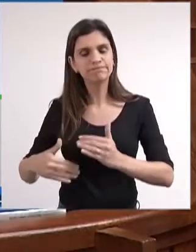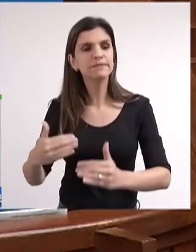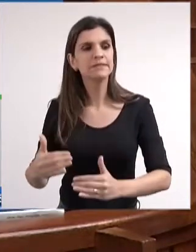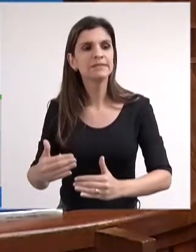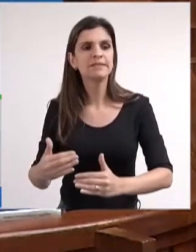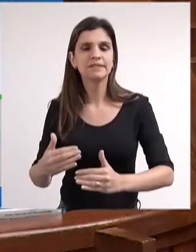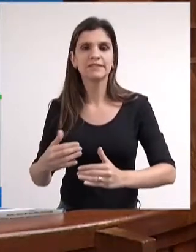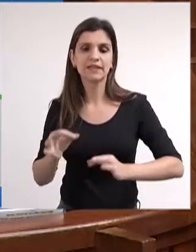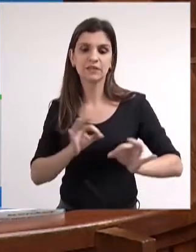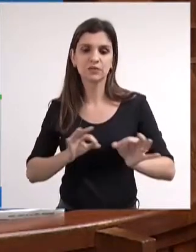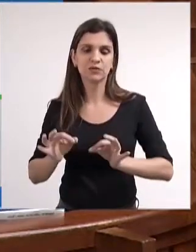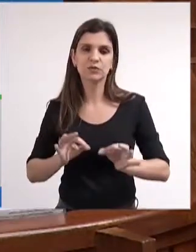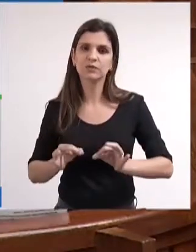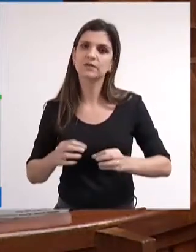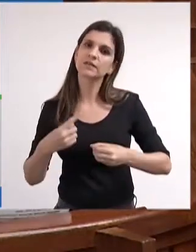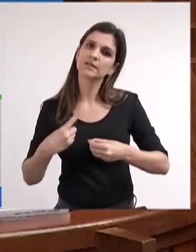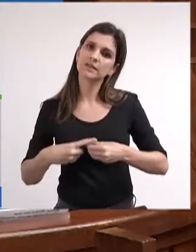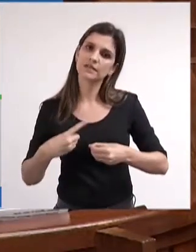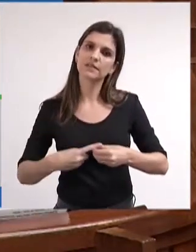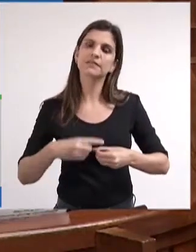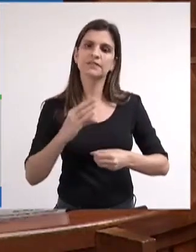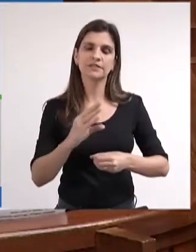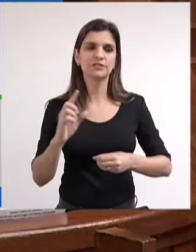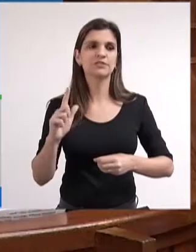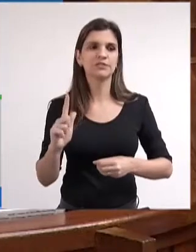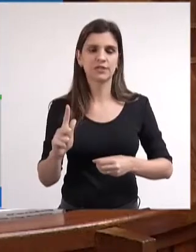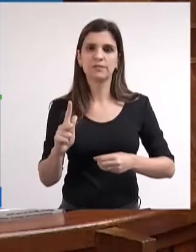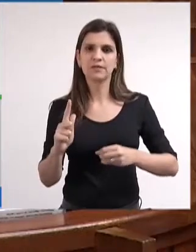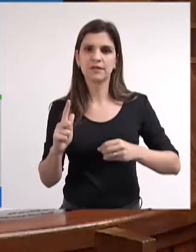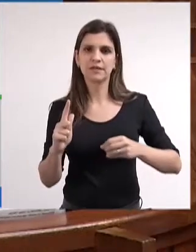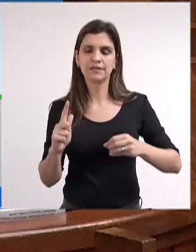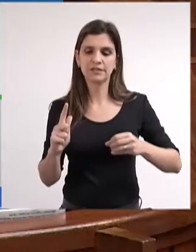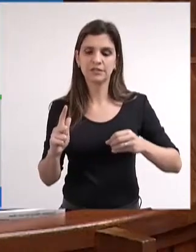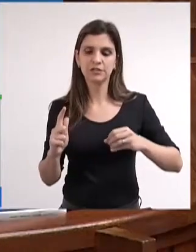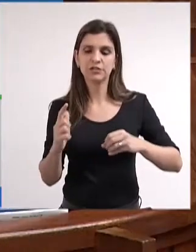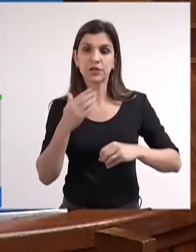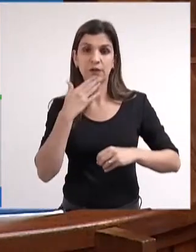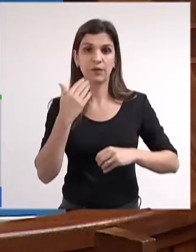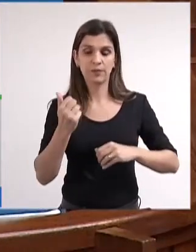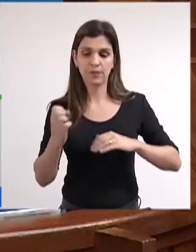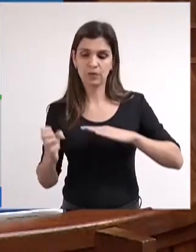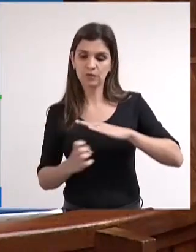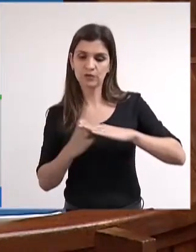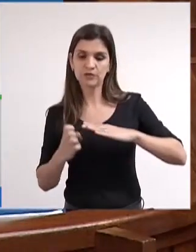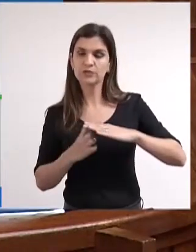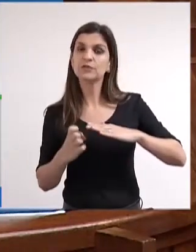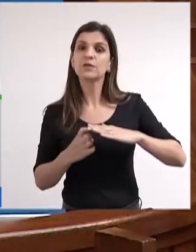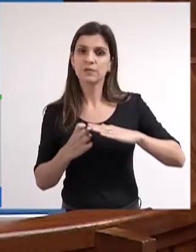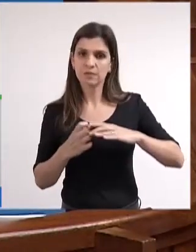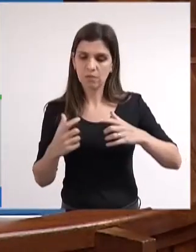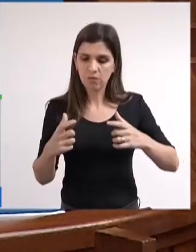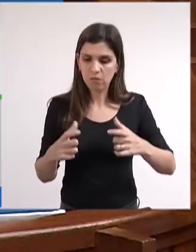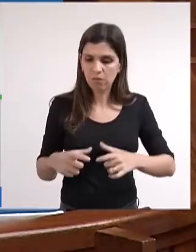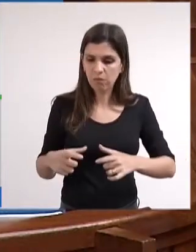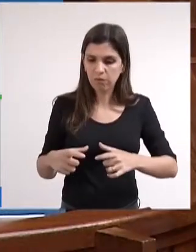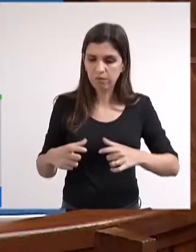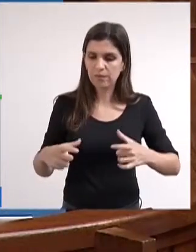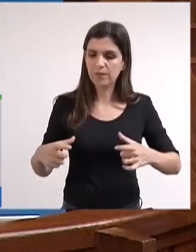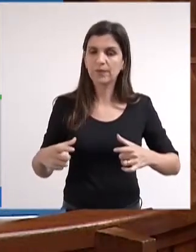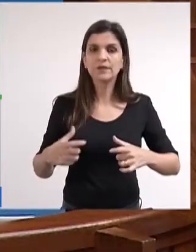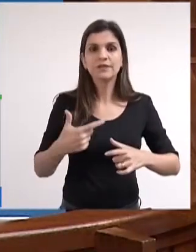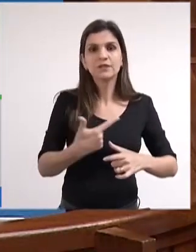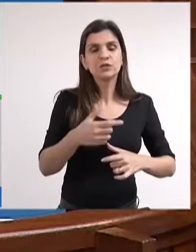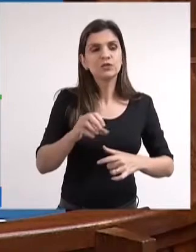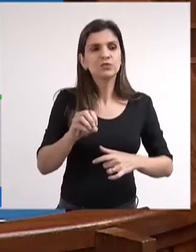financeiras que alavancam realmente as empresas. O desenvolvimento permitiu a formalização de 200